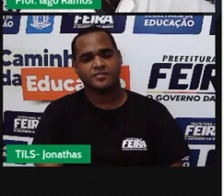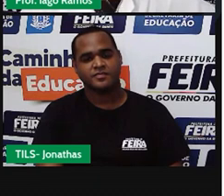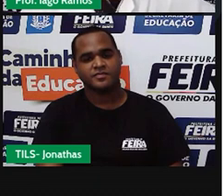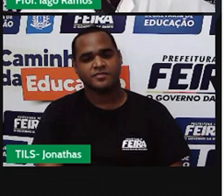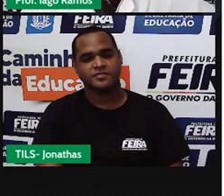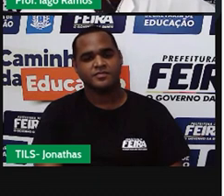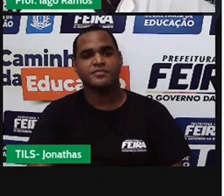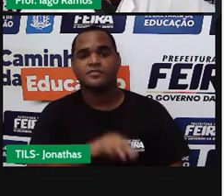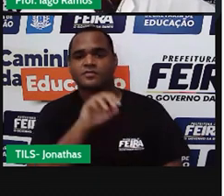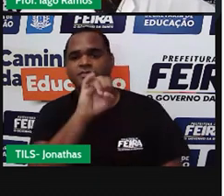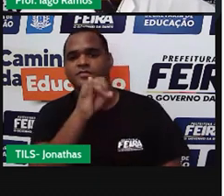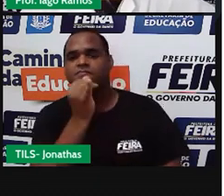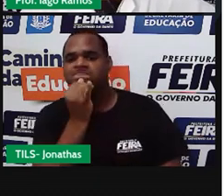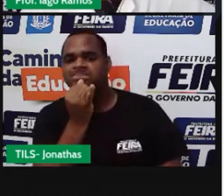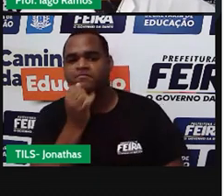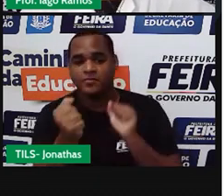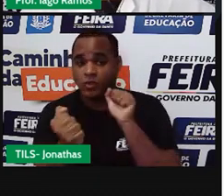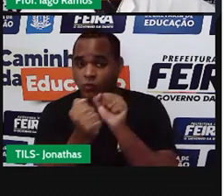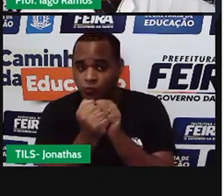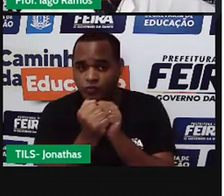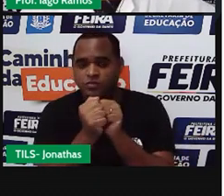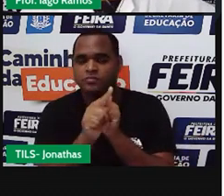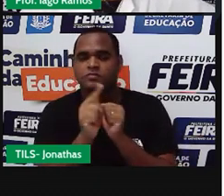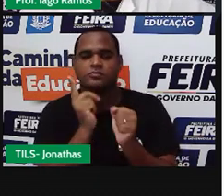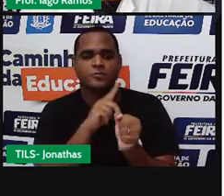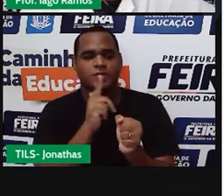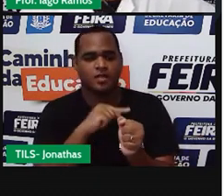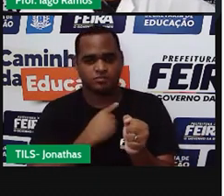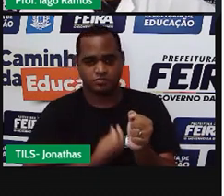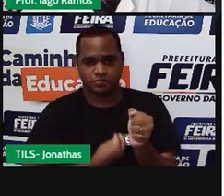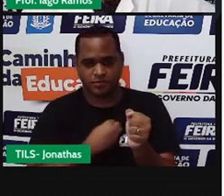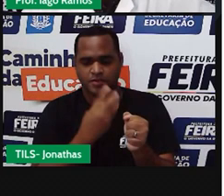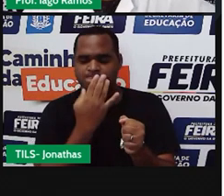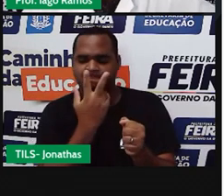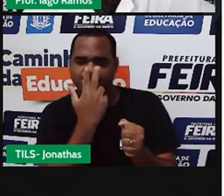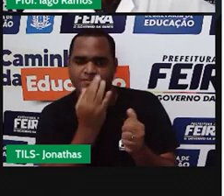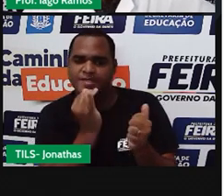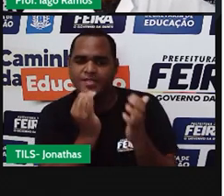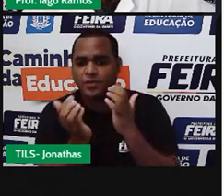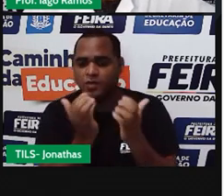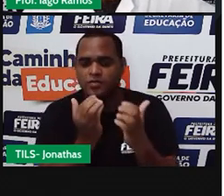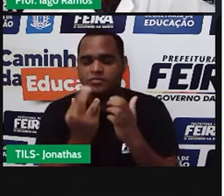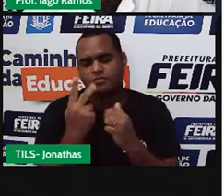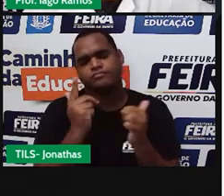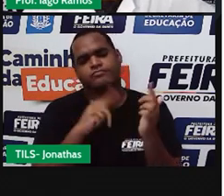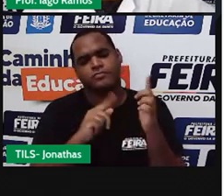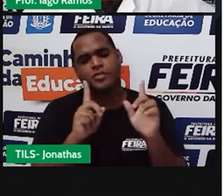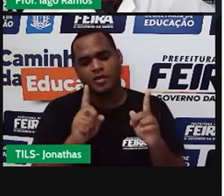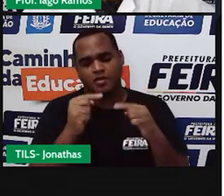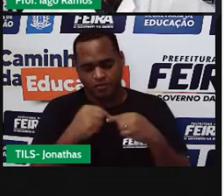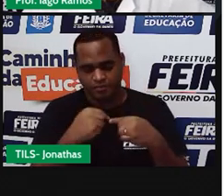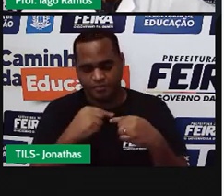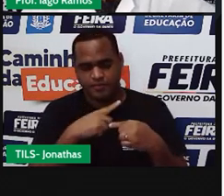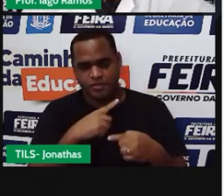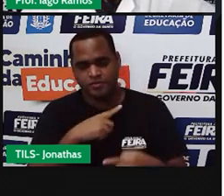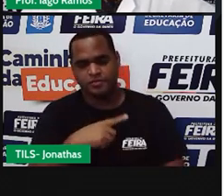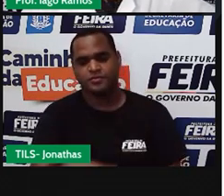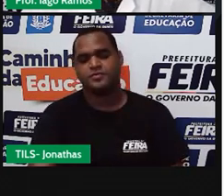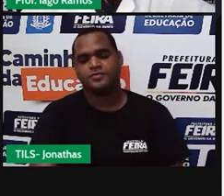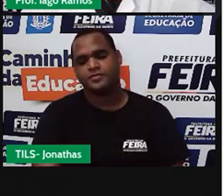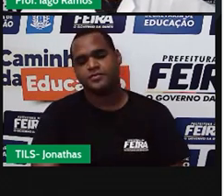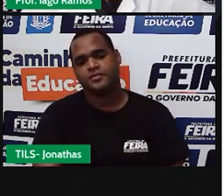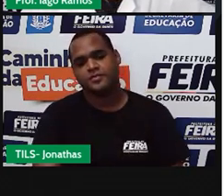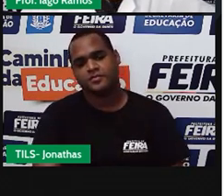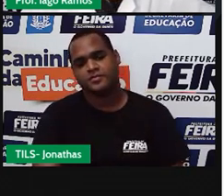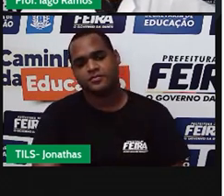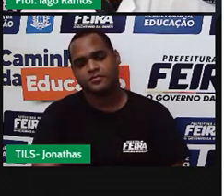e se você juntar com esse aqui ó por exemplo dá um quadrado eu e